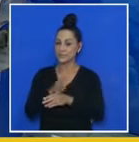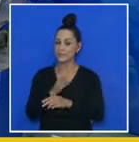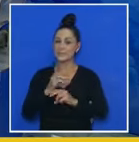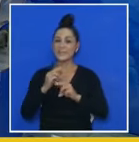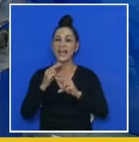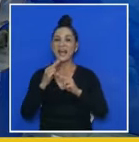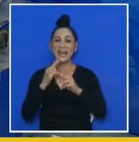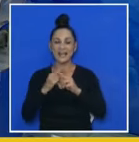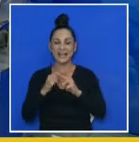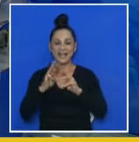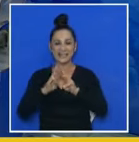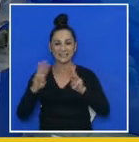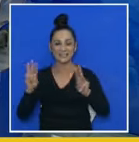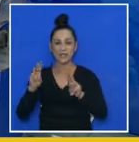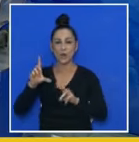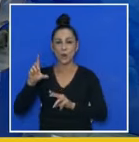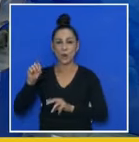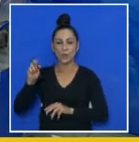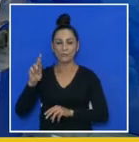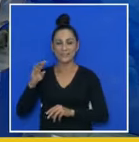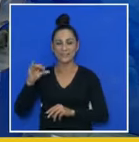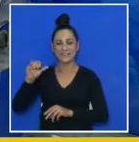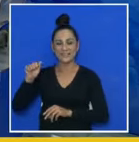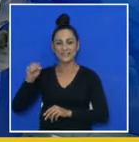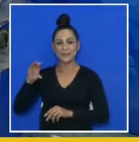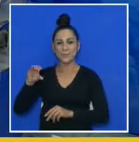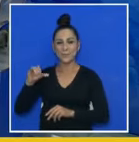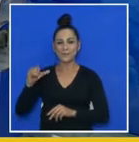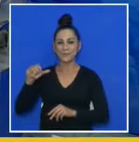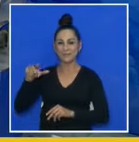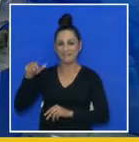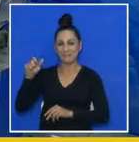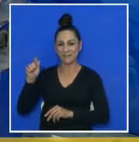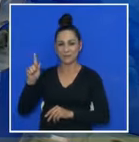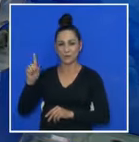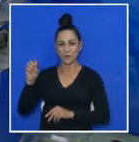acessar a página da Caixa, loterias.caixa.gov.br.